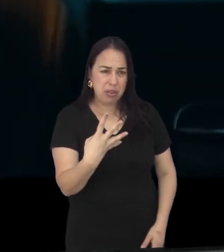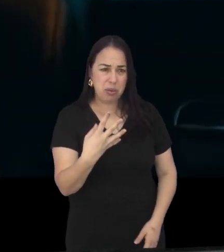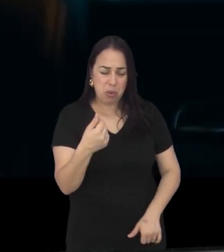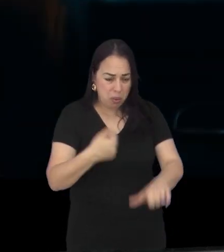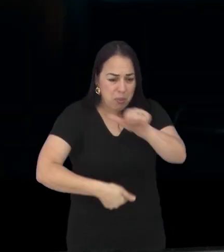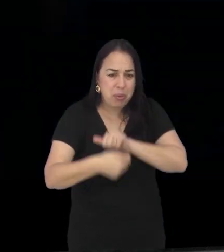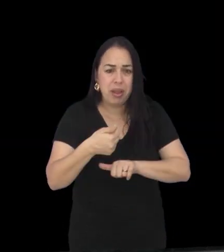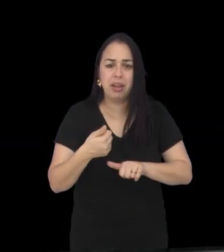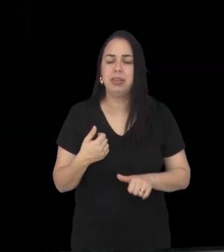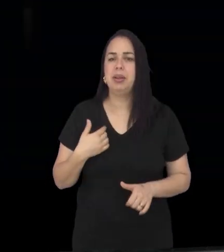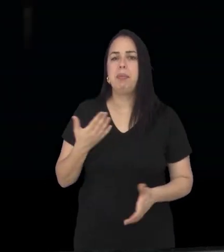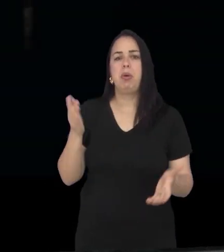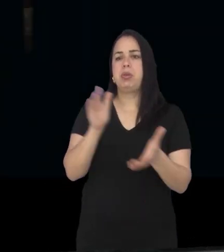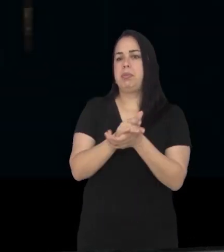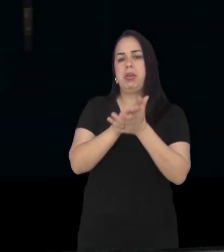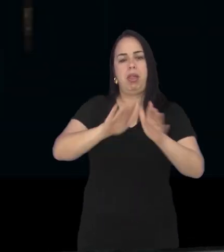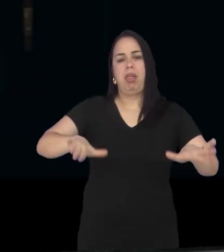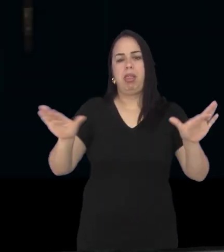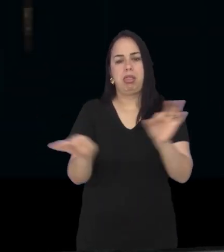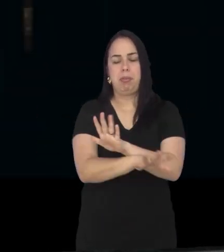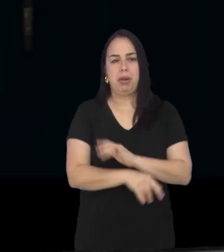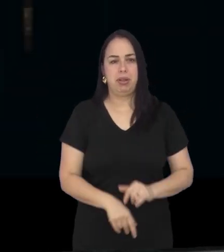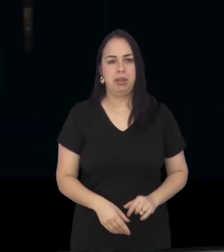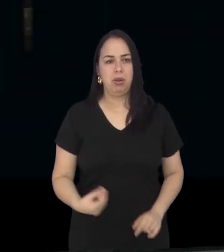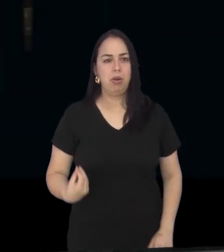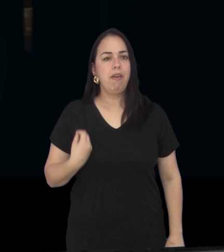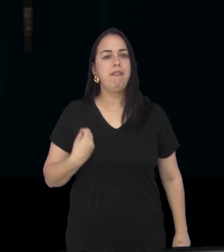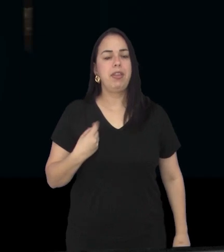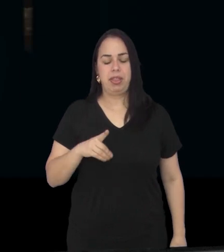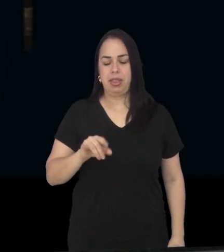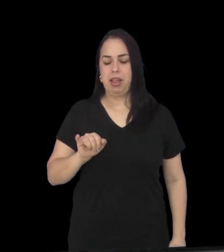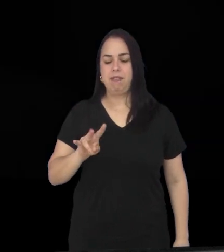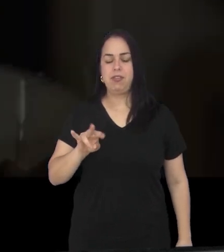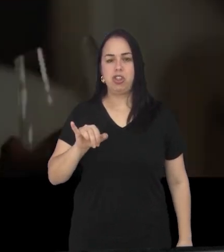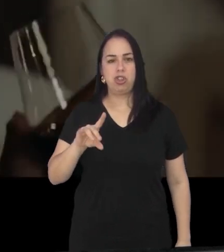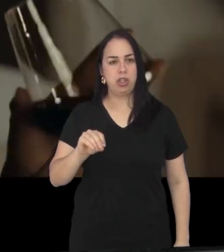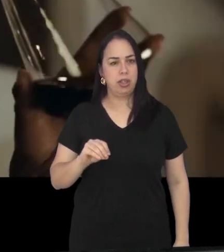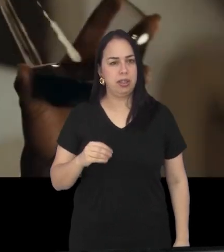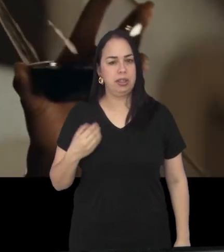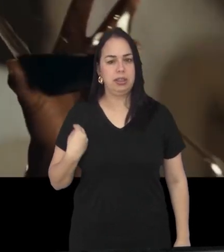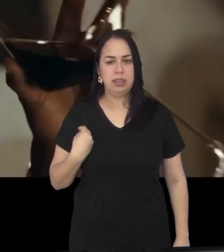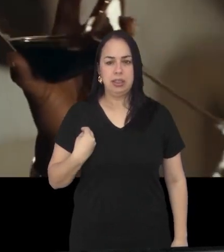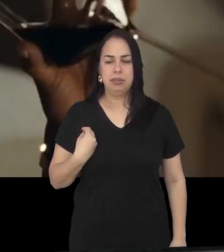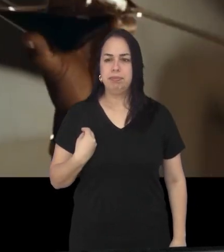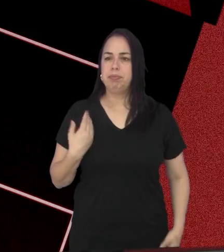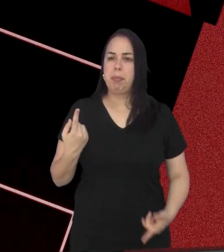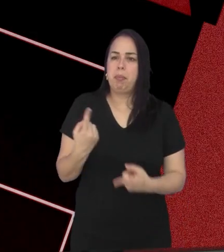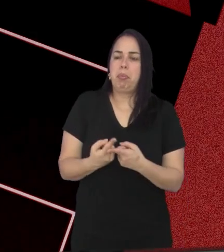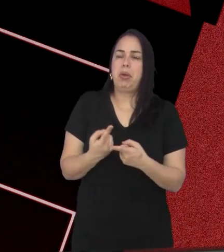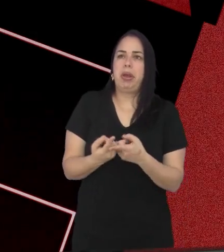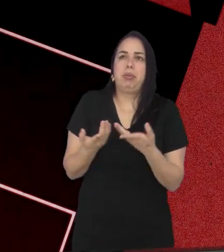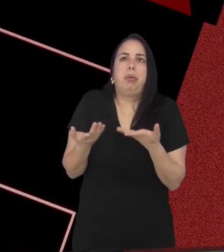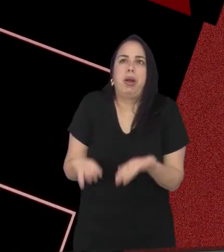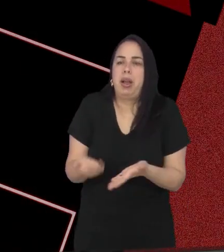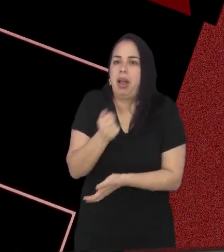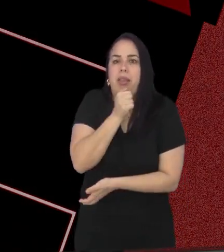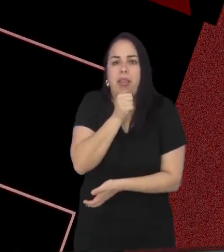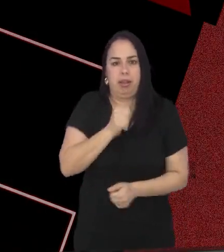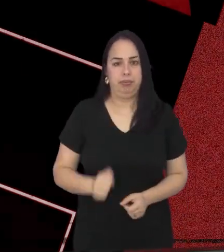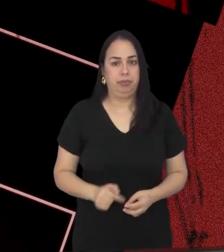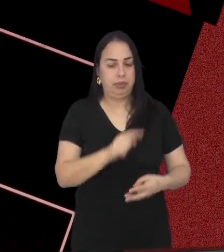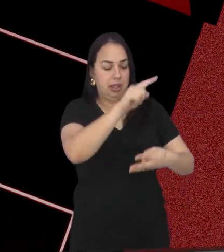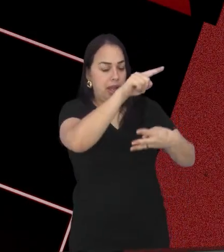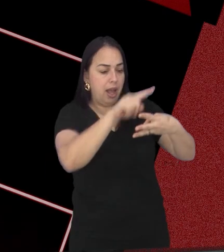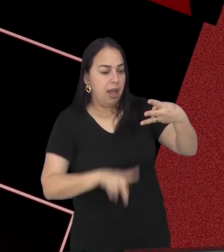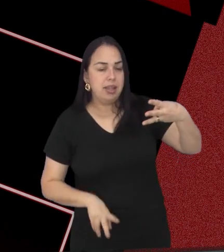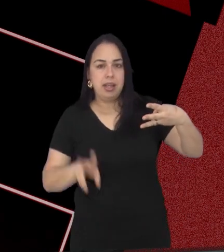Acho que o meu casamento acabou. O David tá em casa? Não, senhora. O que ainda tô fazendo aqui? As três têm em